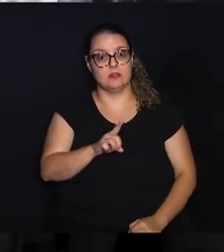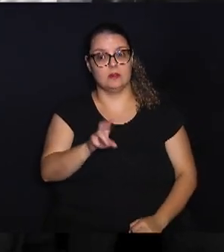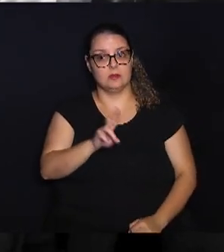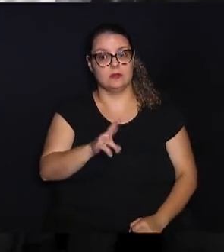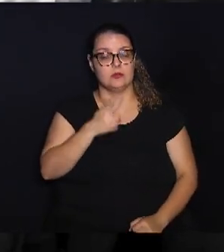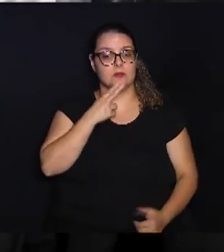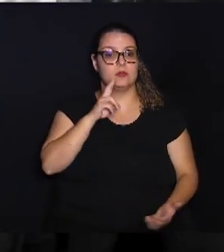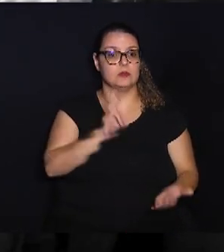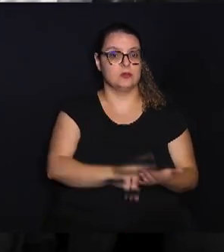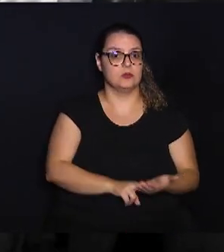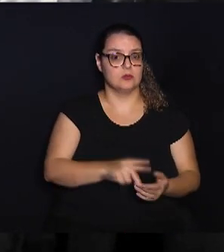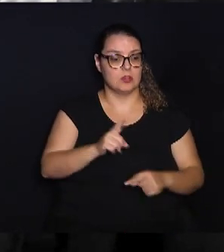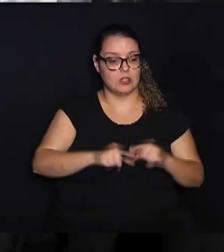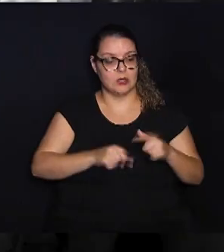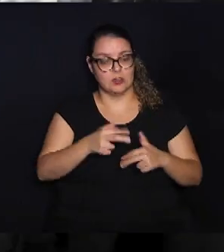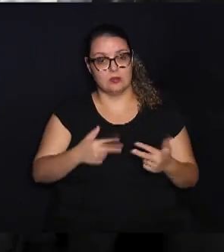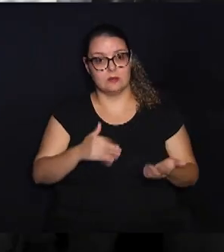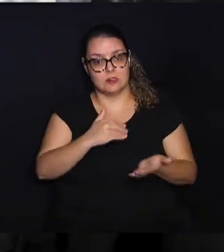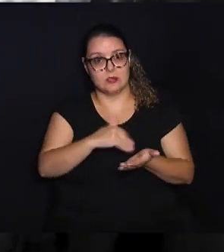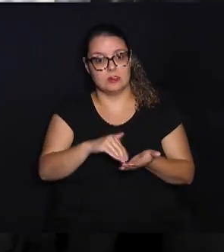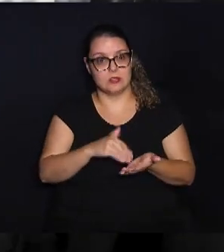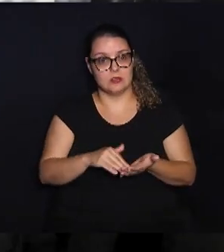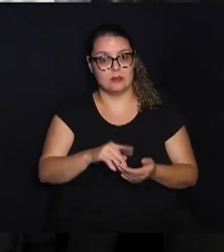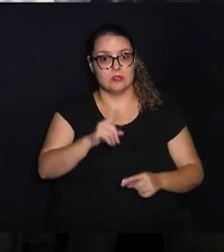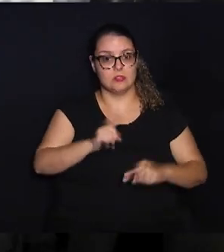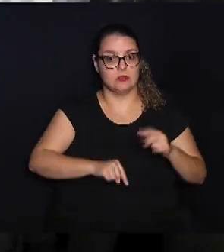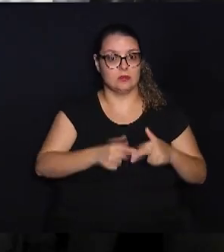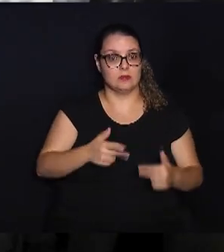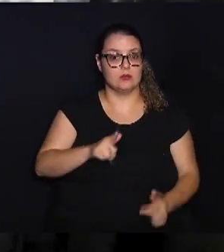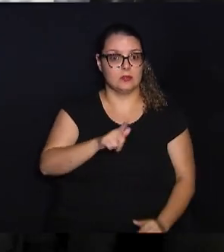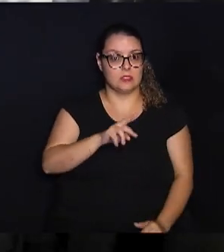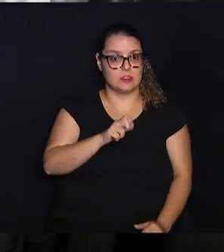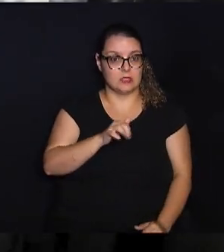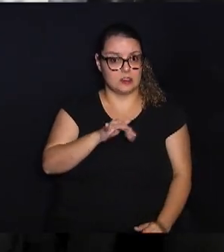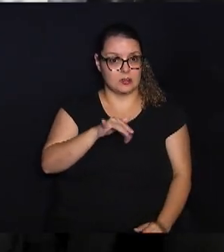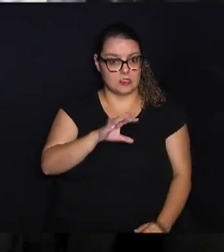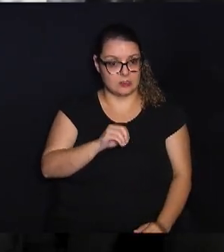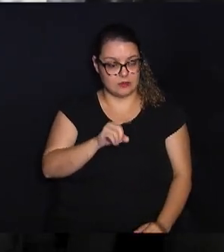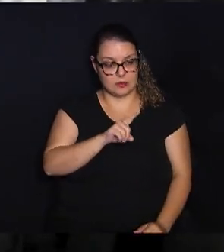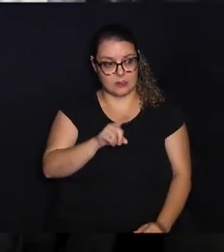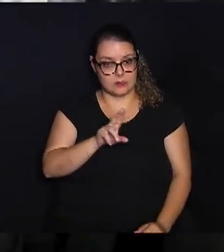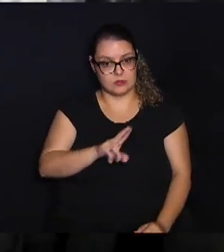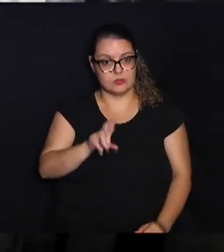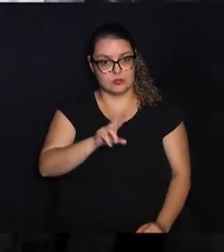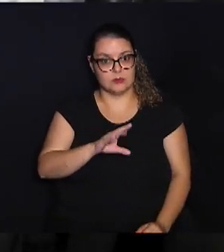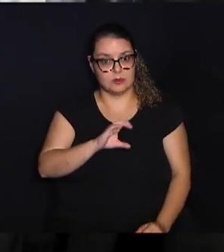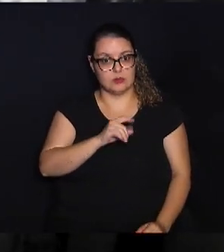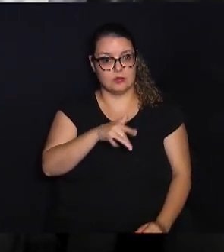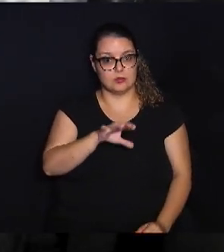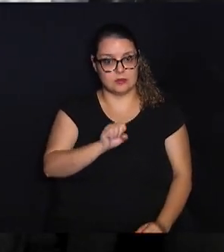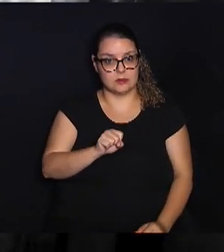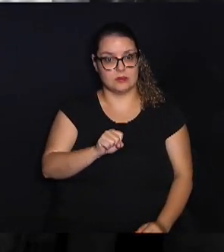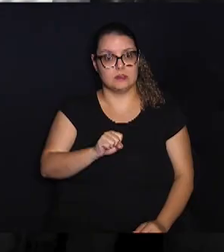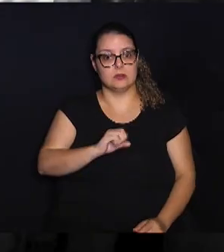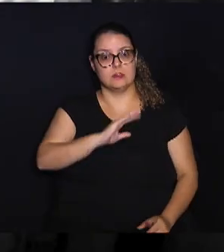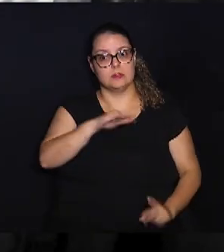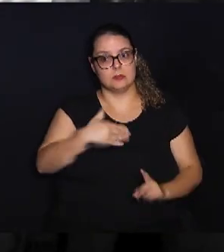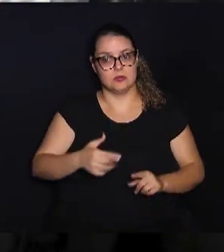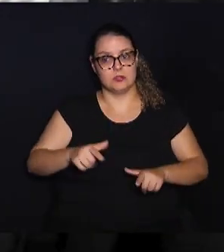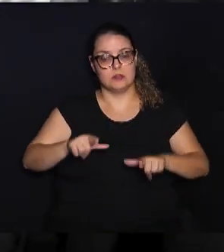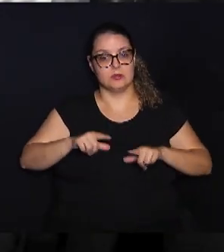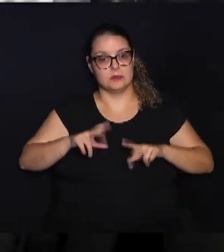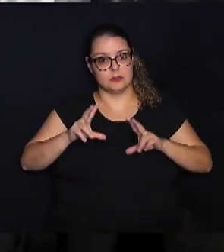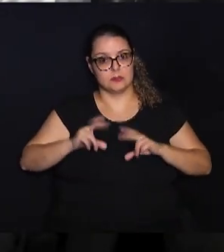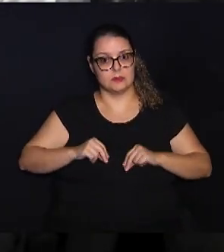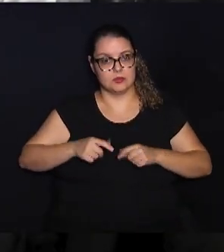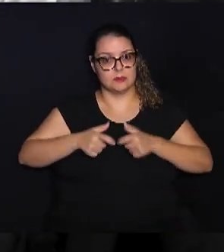não utiliza material de escritório e nem material gráfico e não utiliza concessão de honrarias, que são os diplomas e são